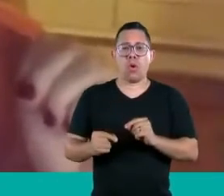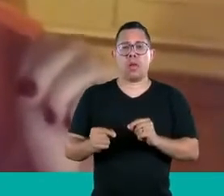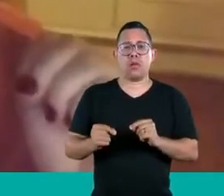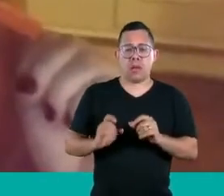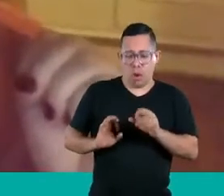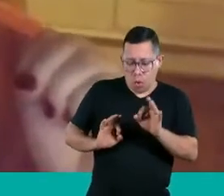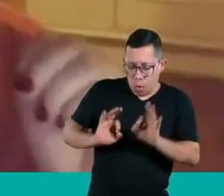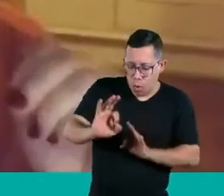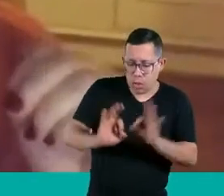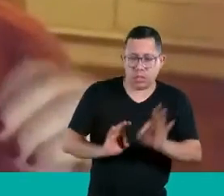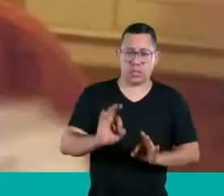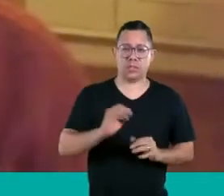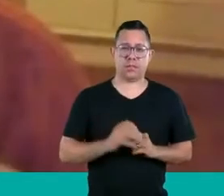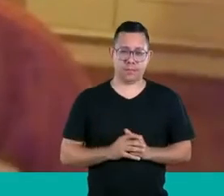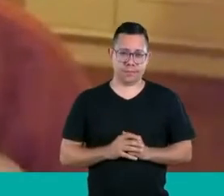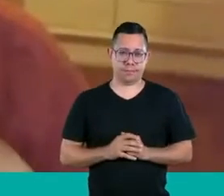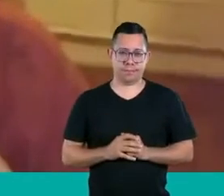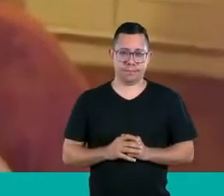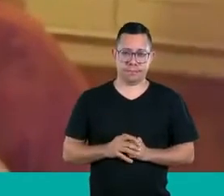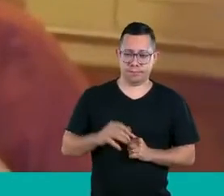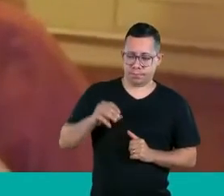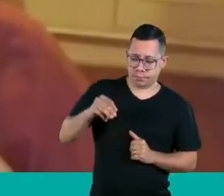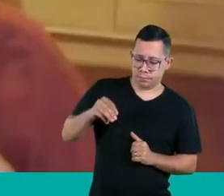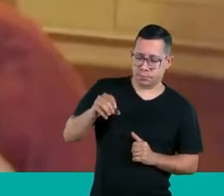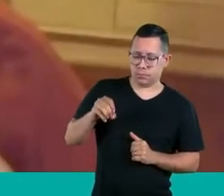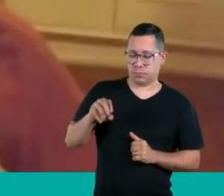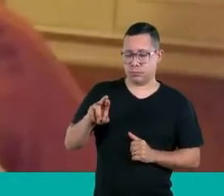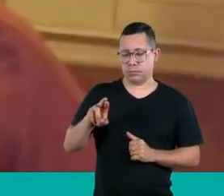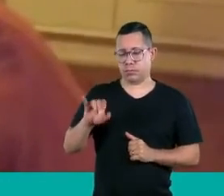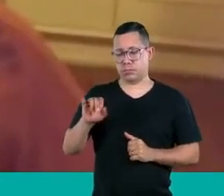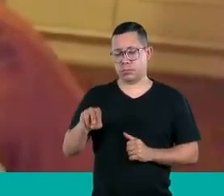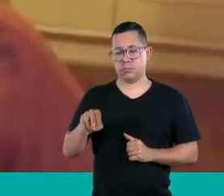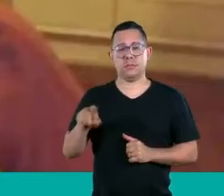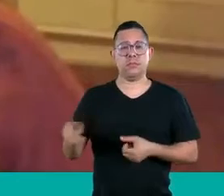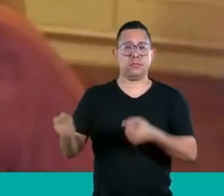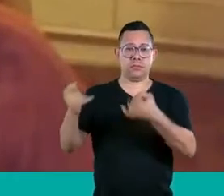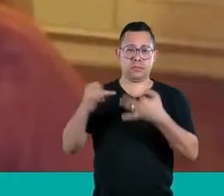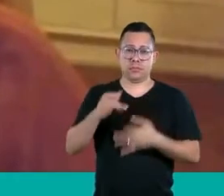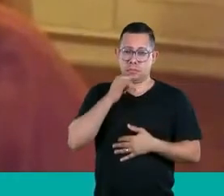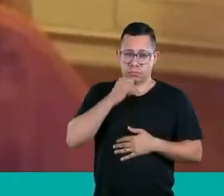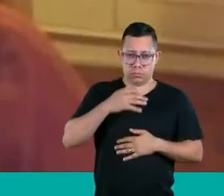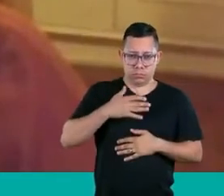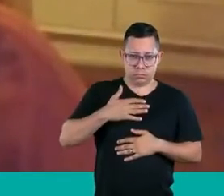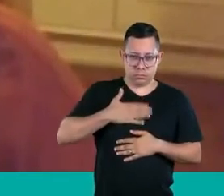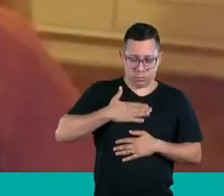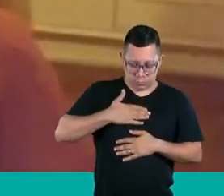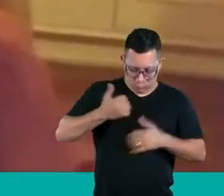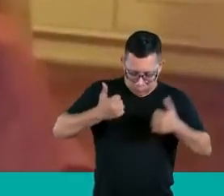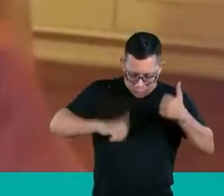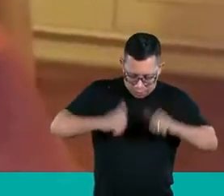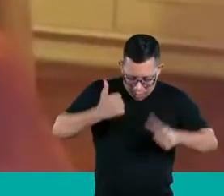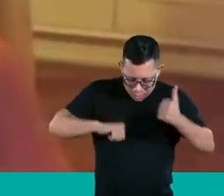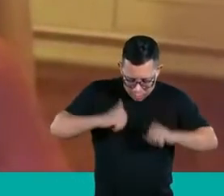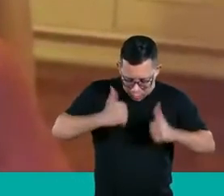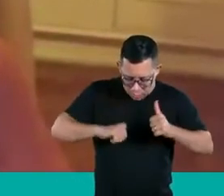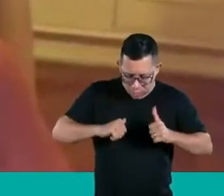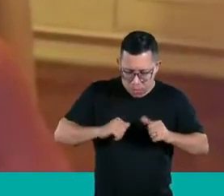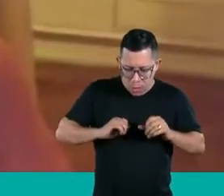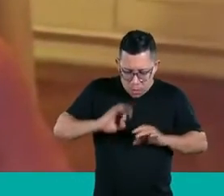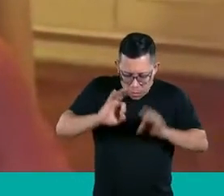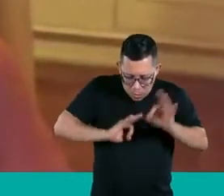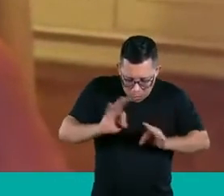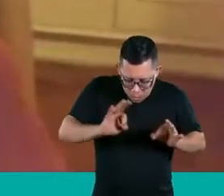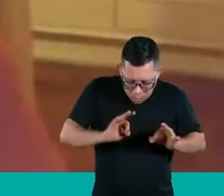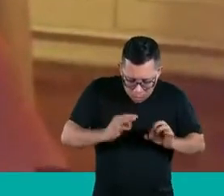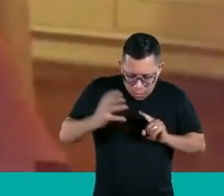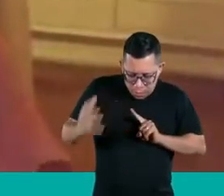auto-eco-organização, o Mohan diz, porque ao me organizar, ao me auto-organizar, eu influencio o meu